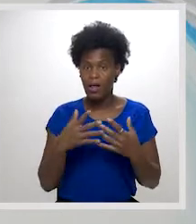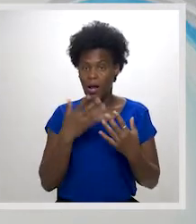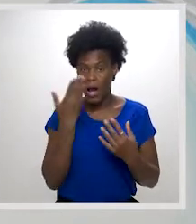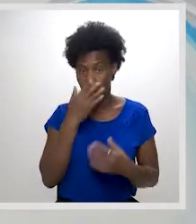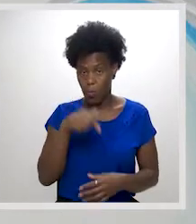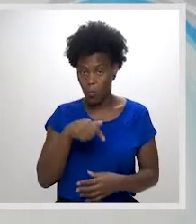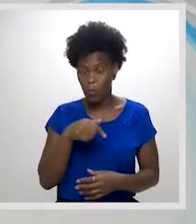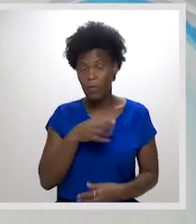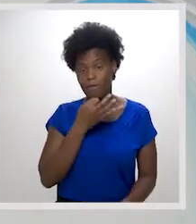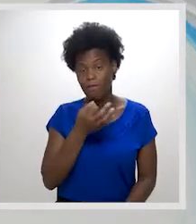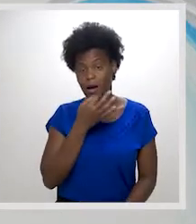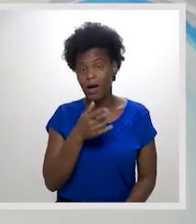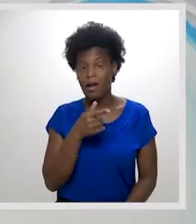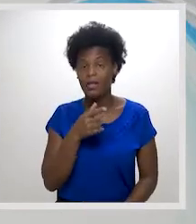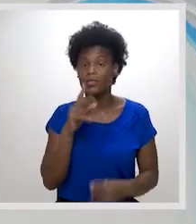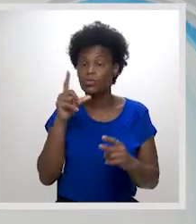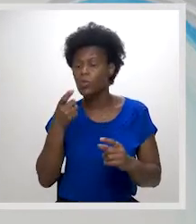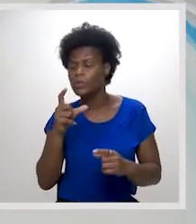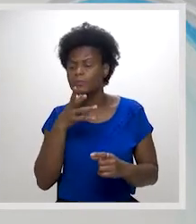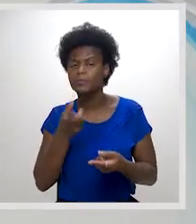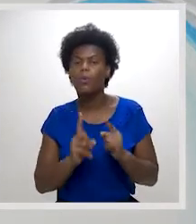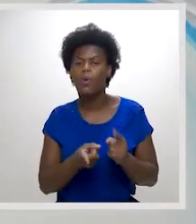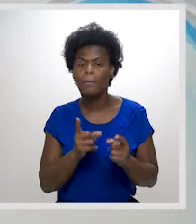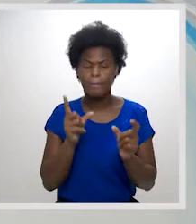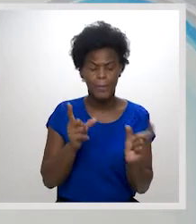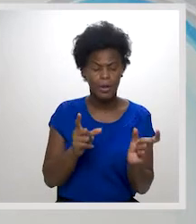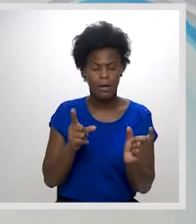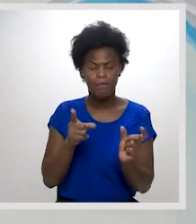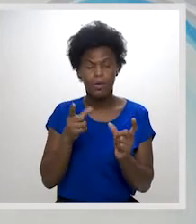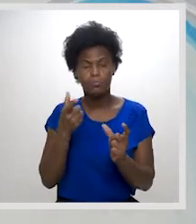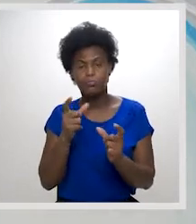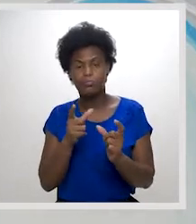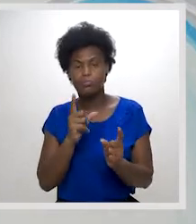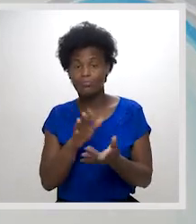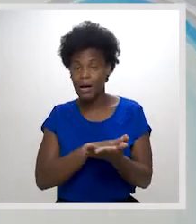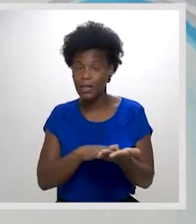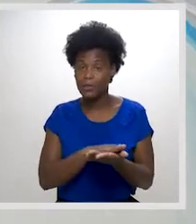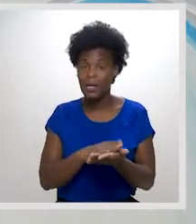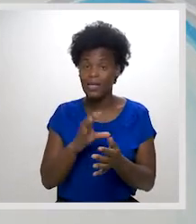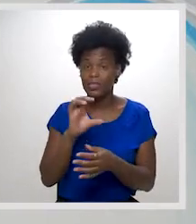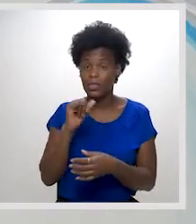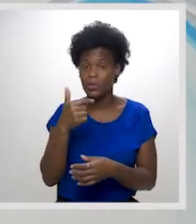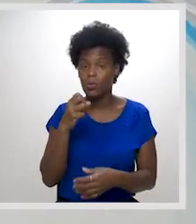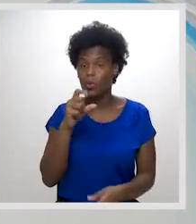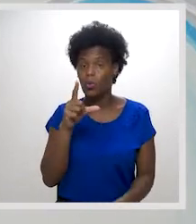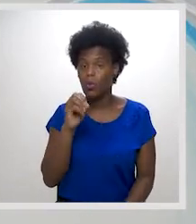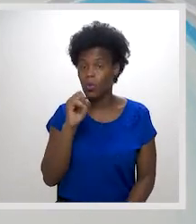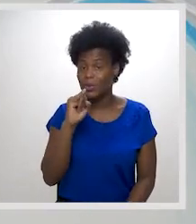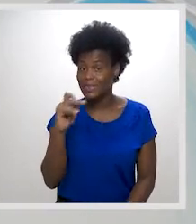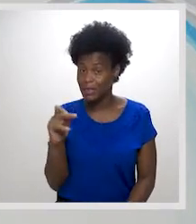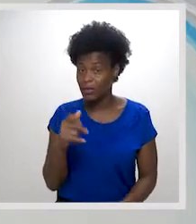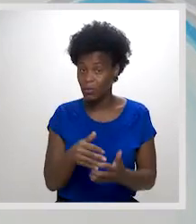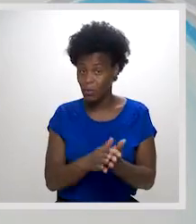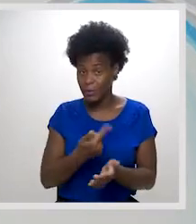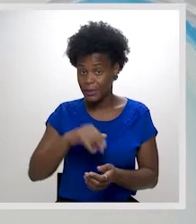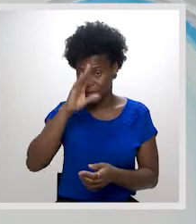nossa lição de hoje é falar desses conceitos básicos da citologia. Todos nós sabemos